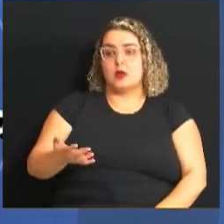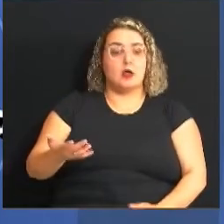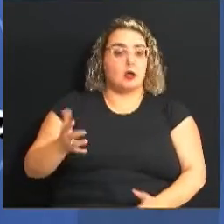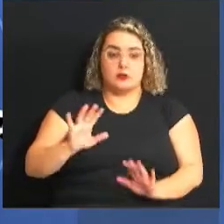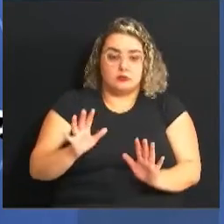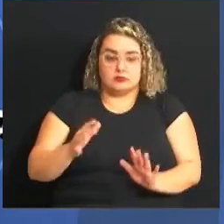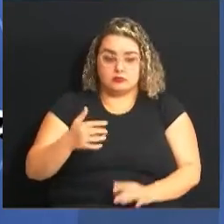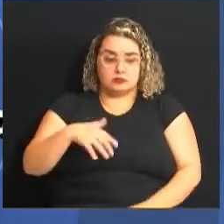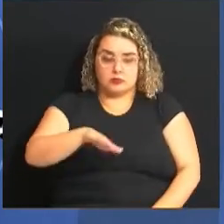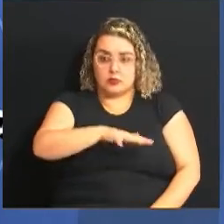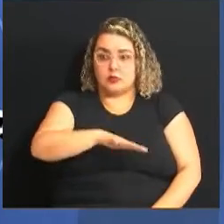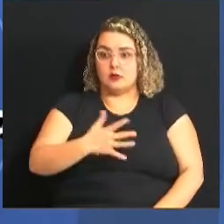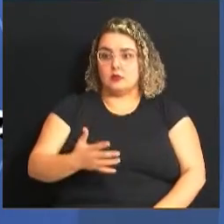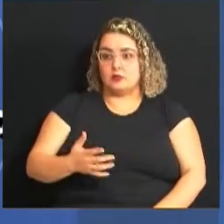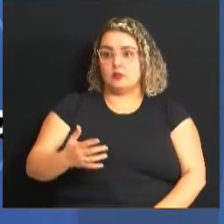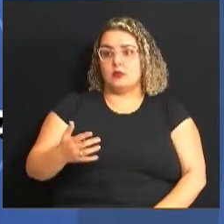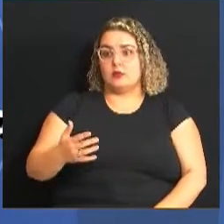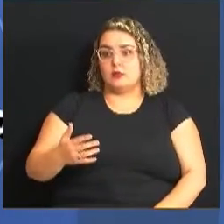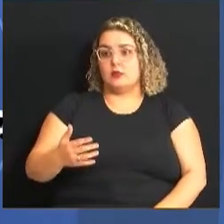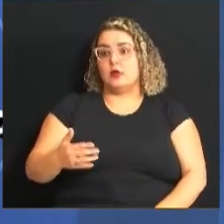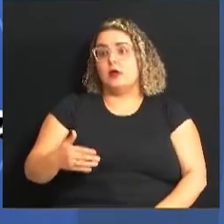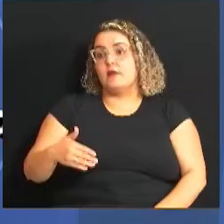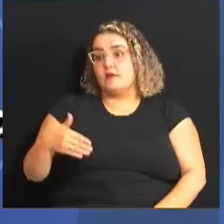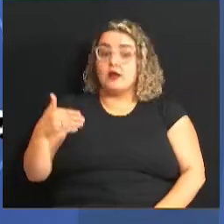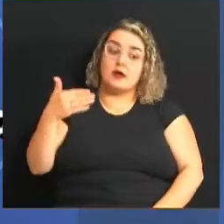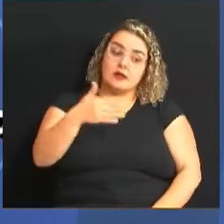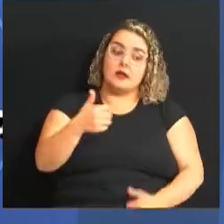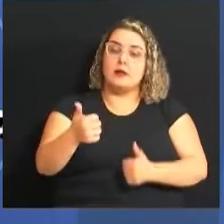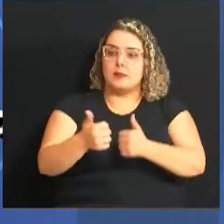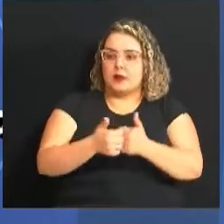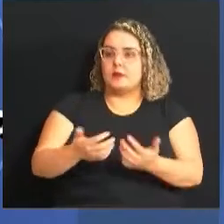região, vá até a que fique mais próximo para você ir,